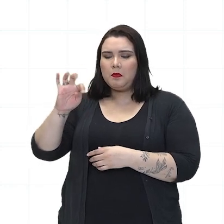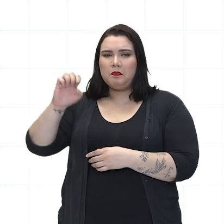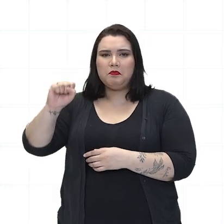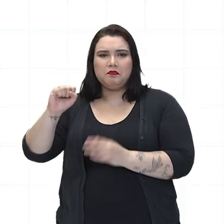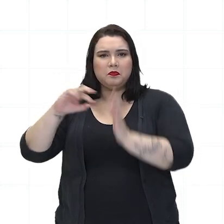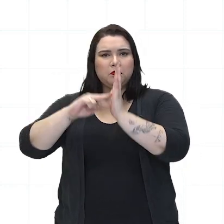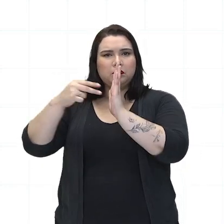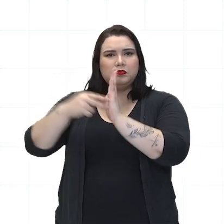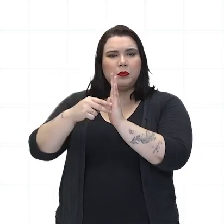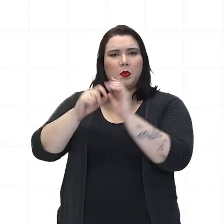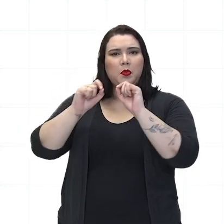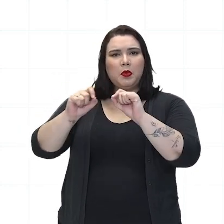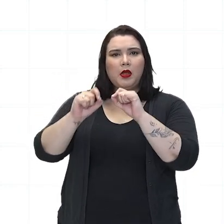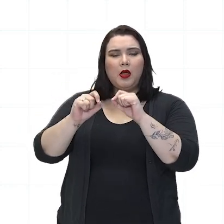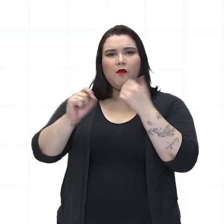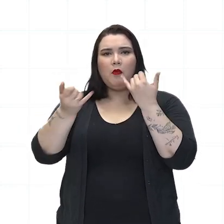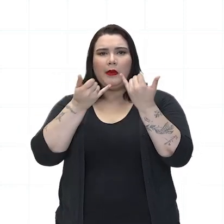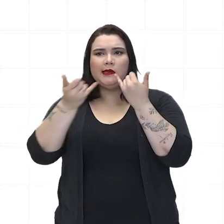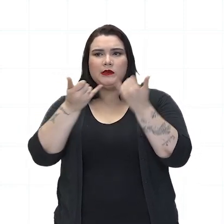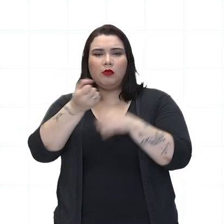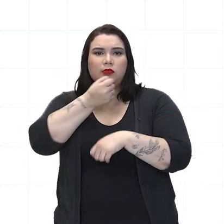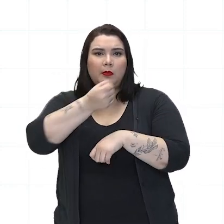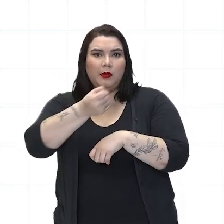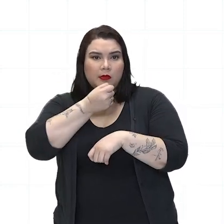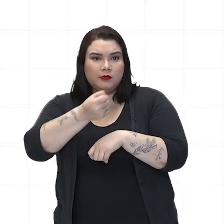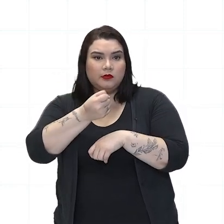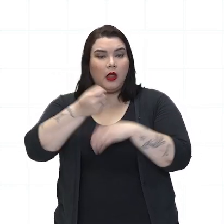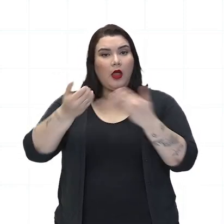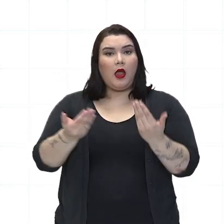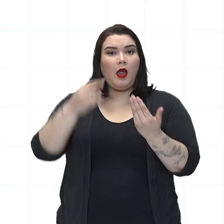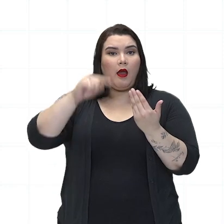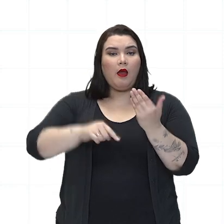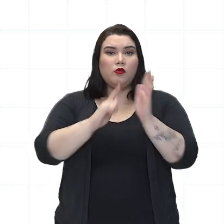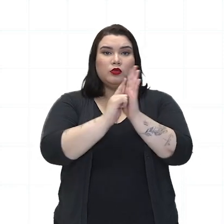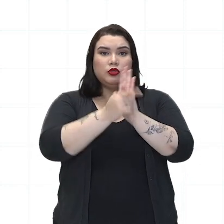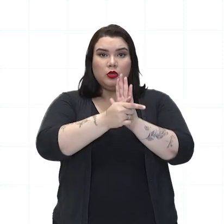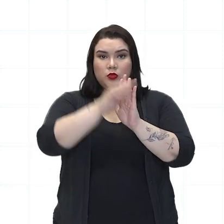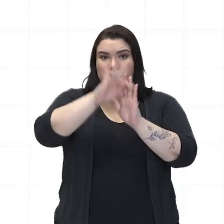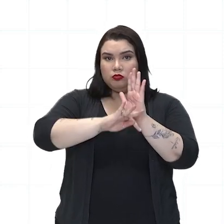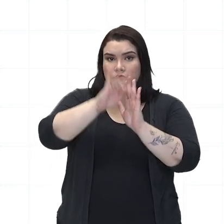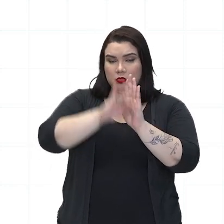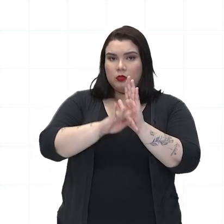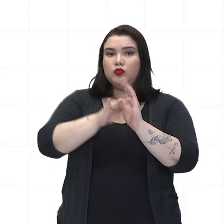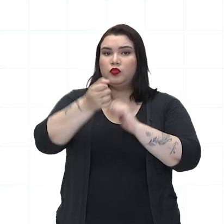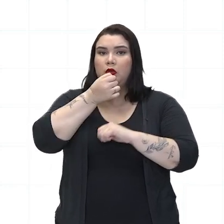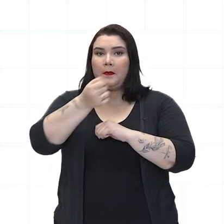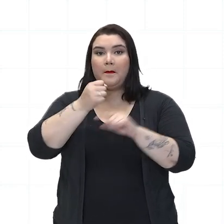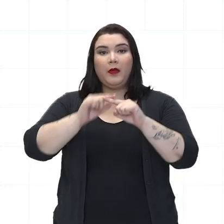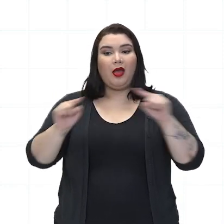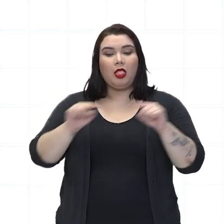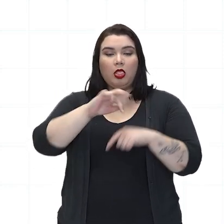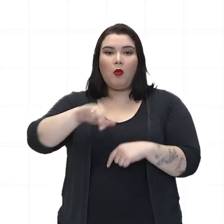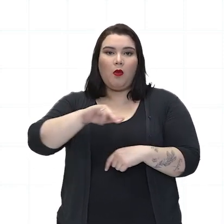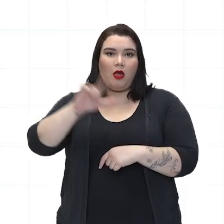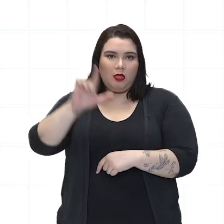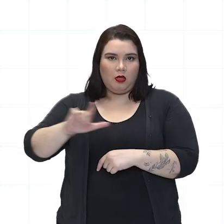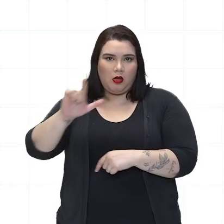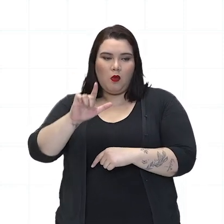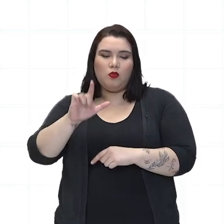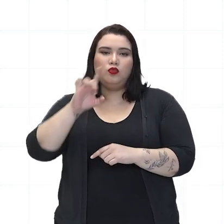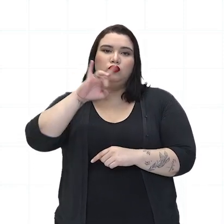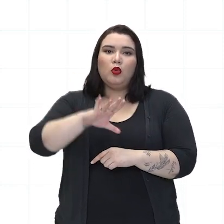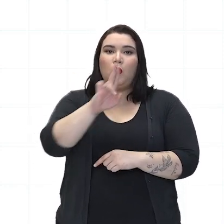significa reportagens. Então, é um gênero textual jornalístico não literário, veiculado nos meios